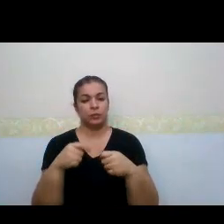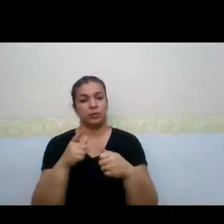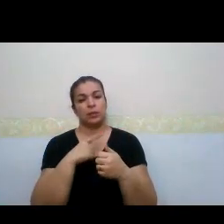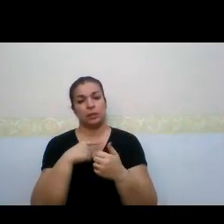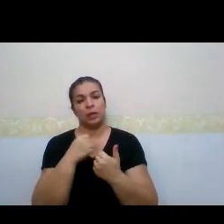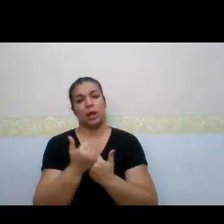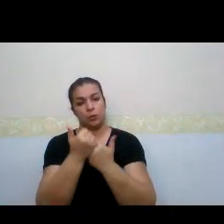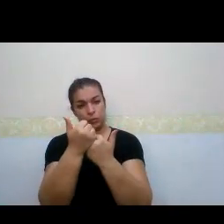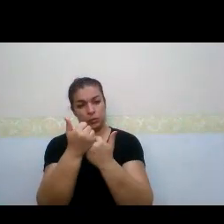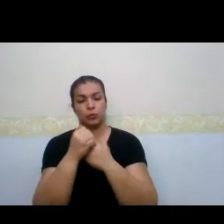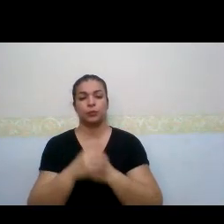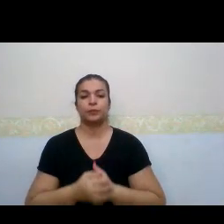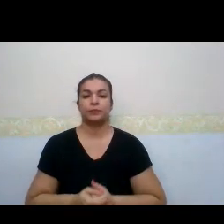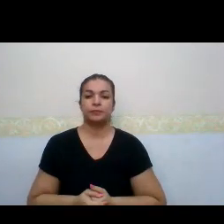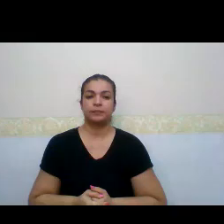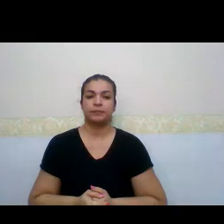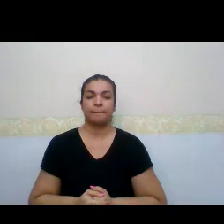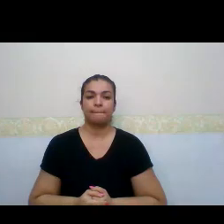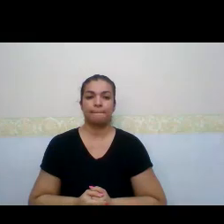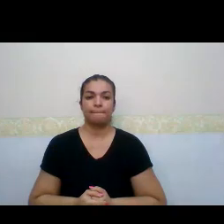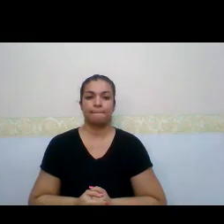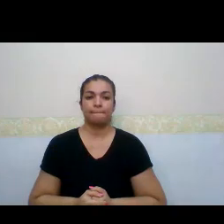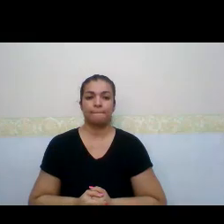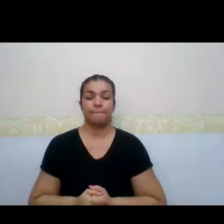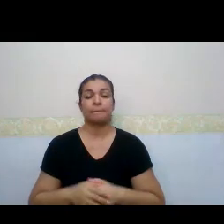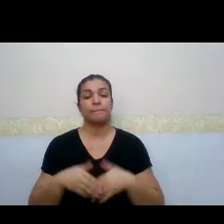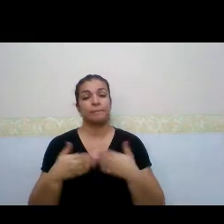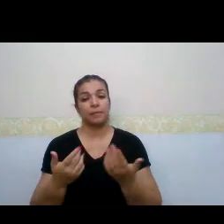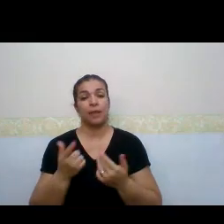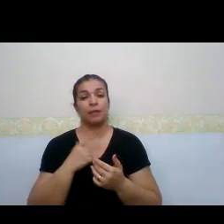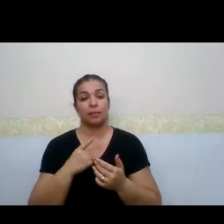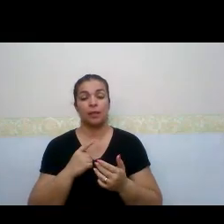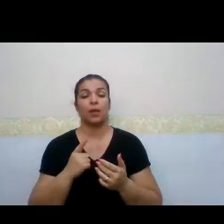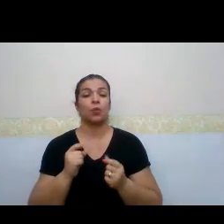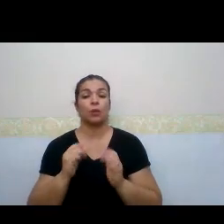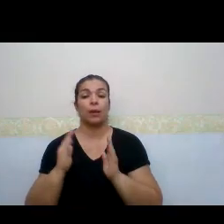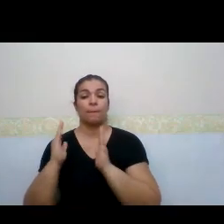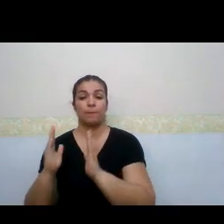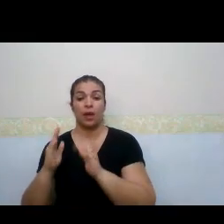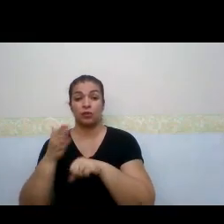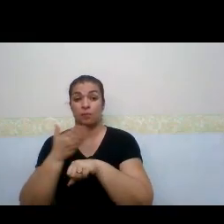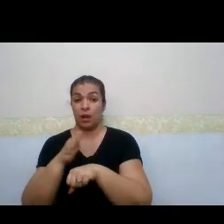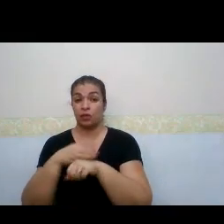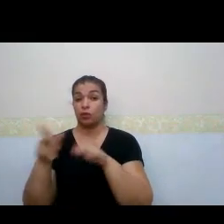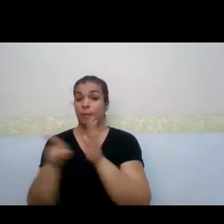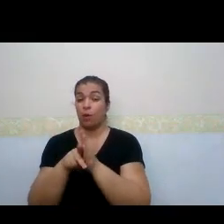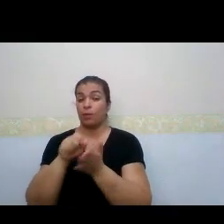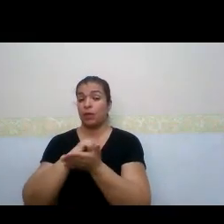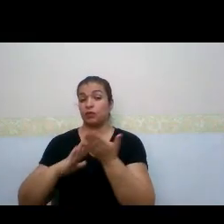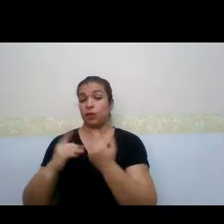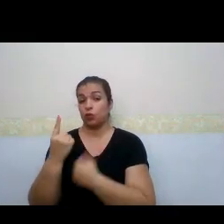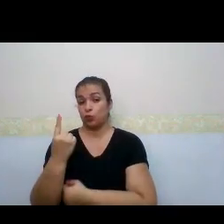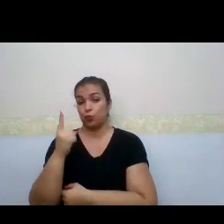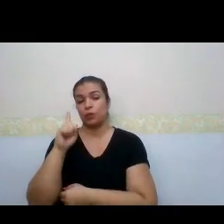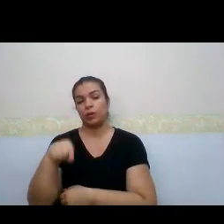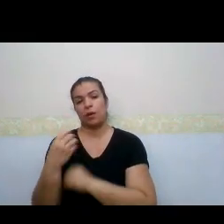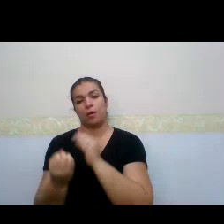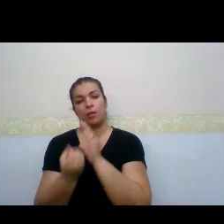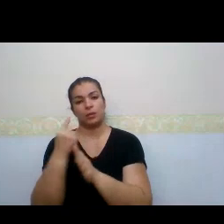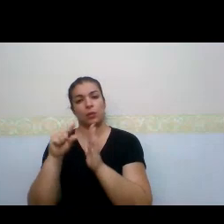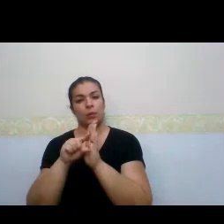nesse sentido, tá? Aí vem a parte prática da atividade 1, que é a elaboração da ementa de uma disciplina,